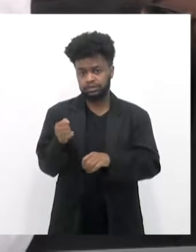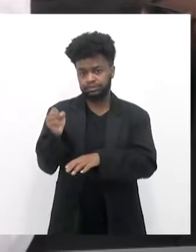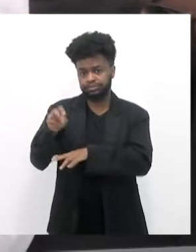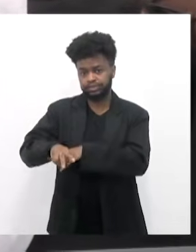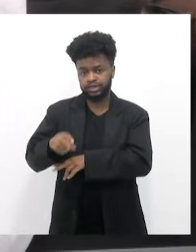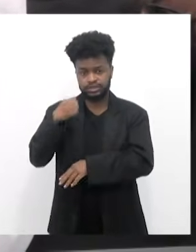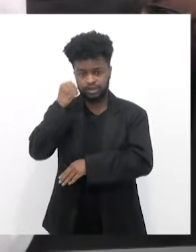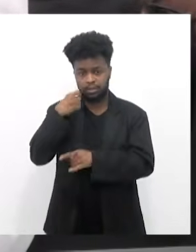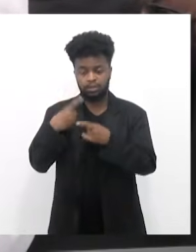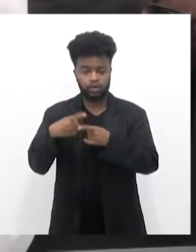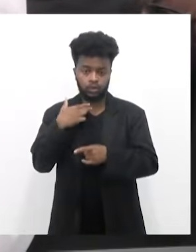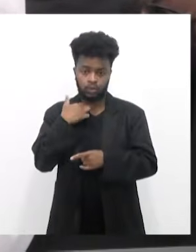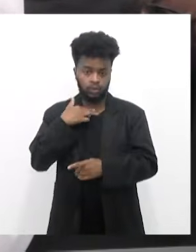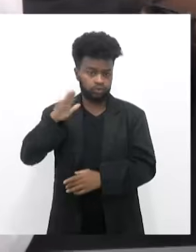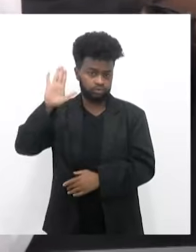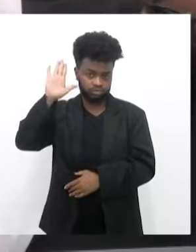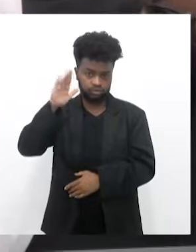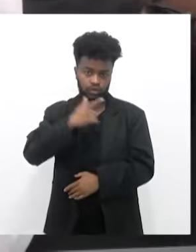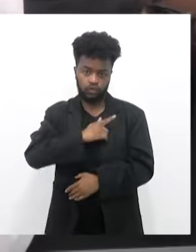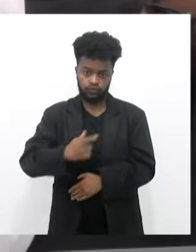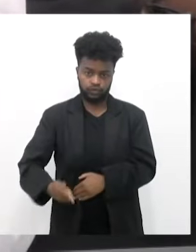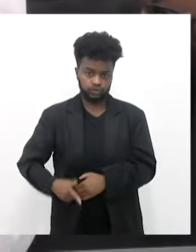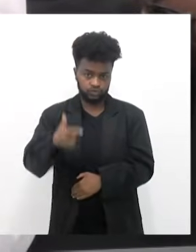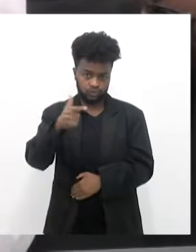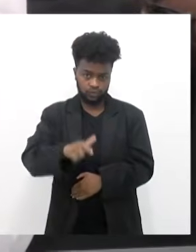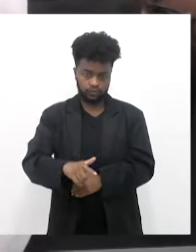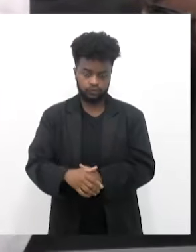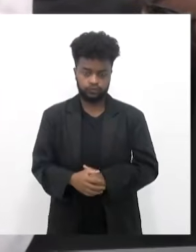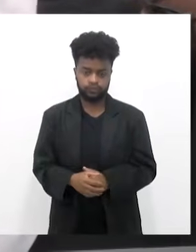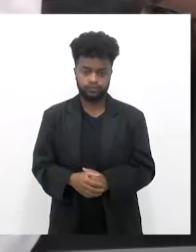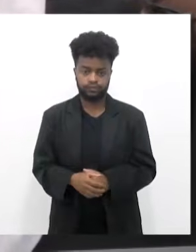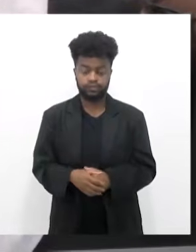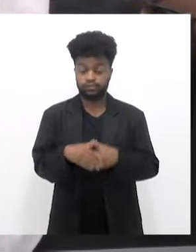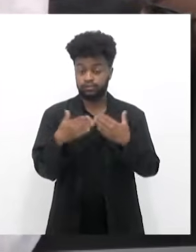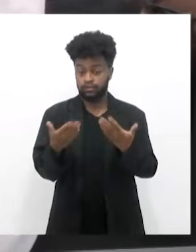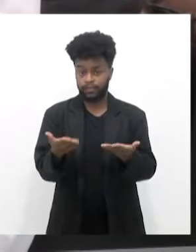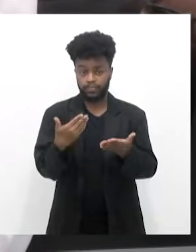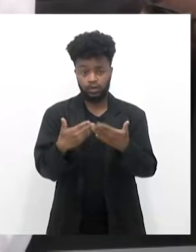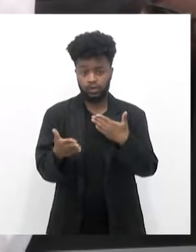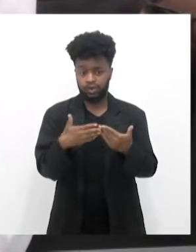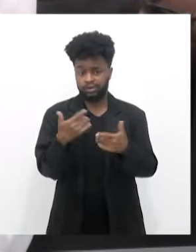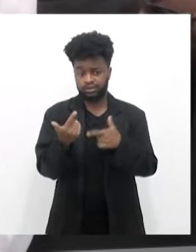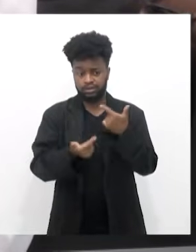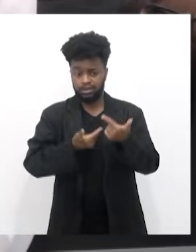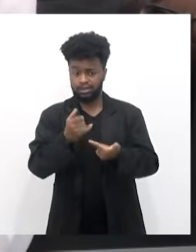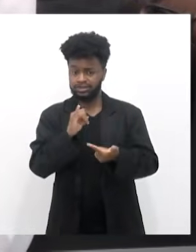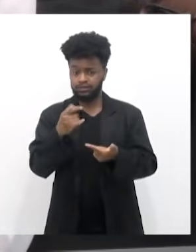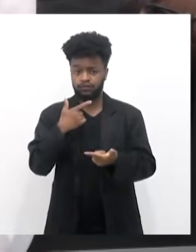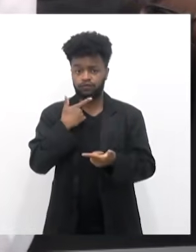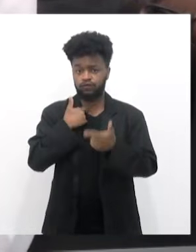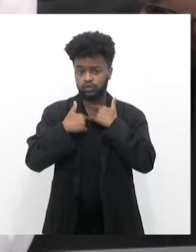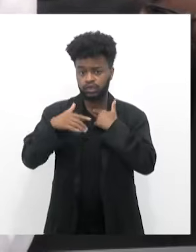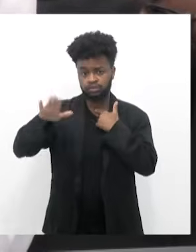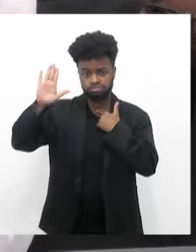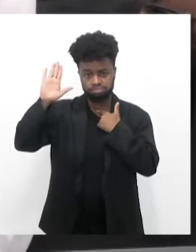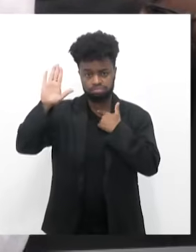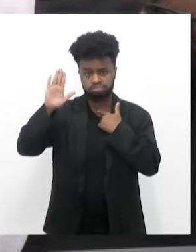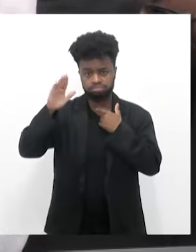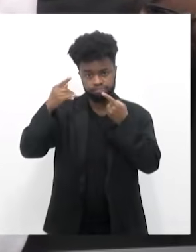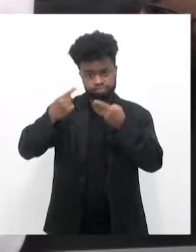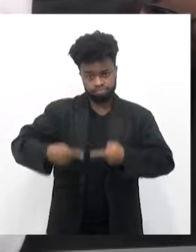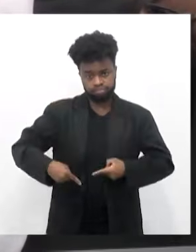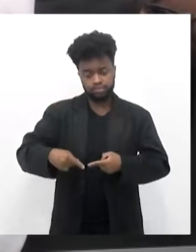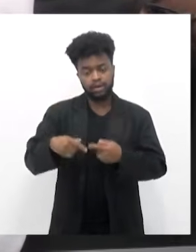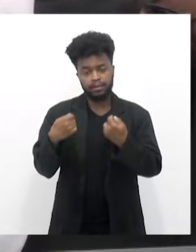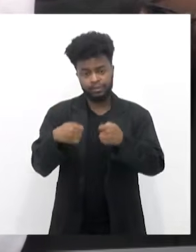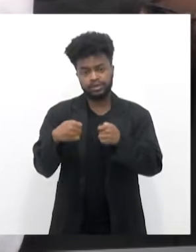porque ele não pode mais ser candidato à reeleição. Então, qualquer cargo que ele quisesse disputar, ele